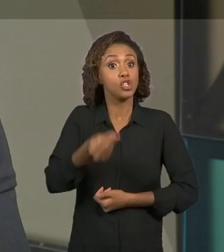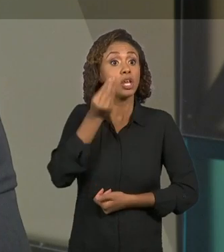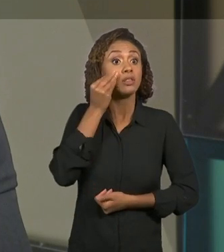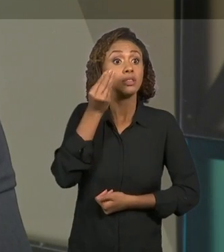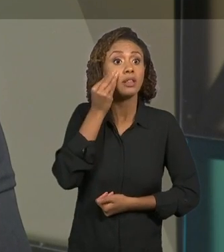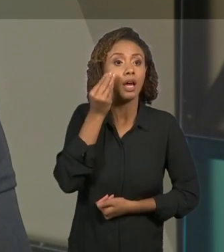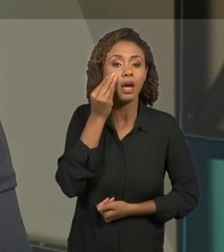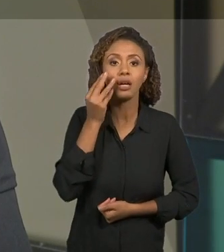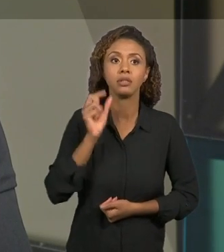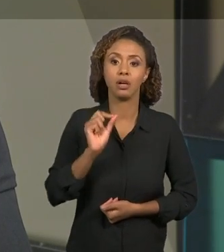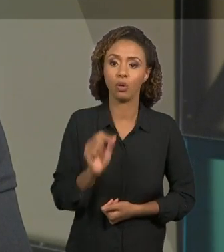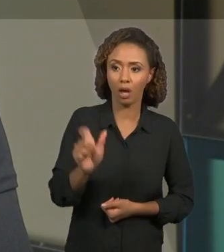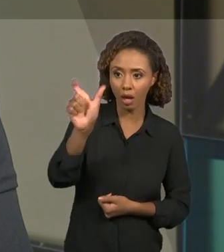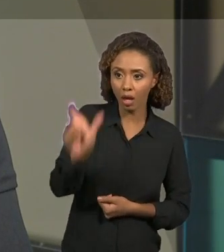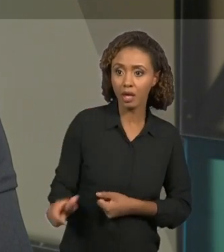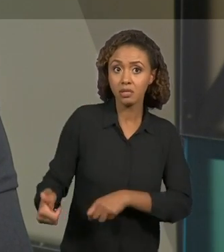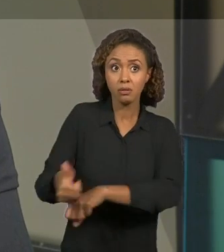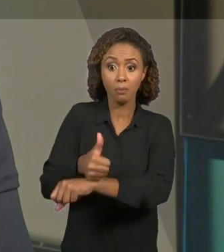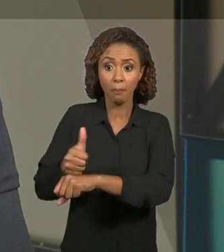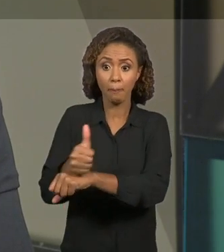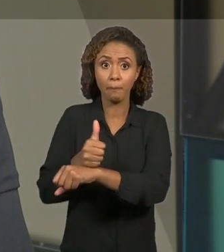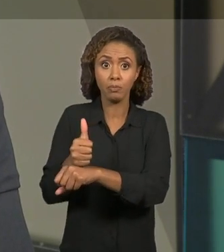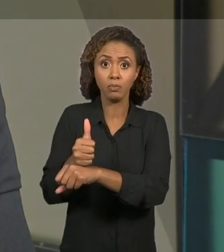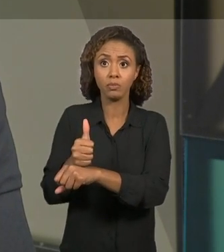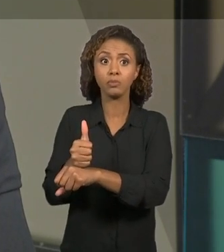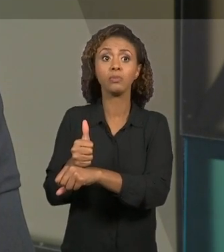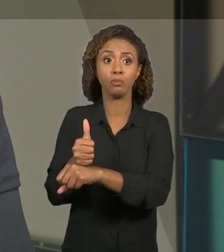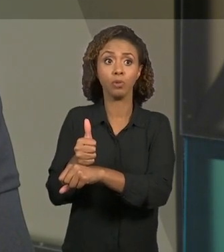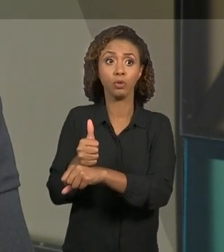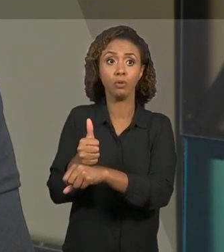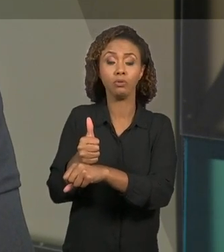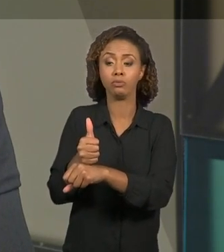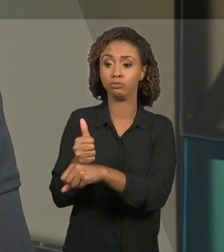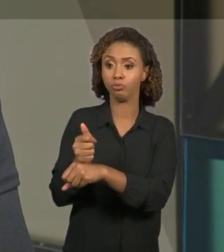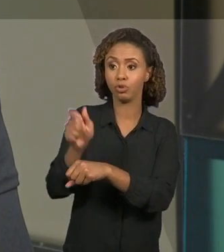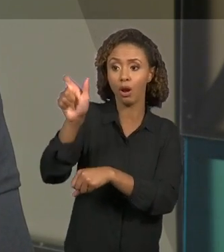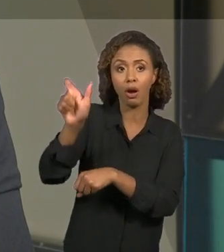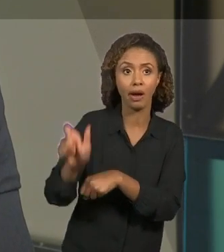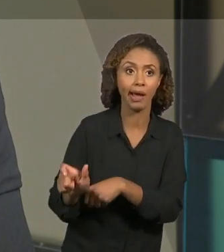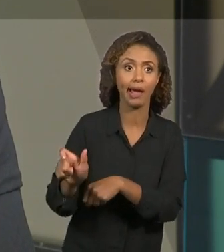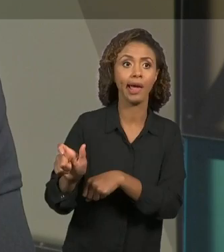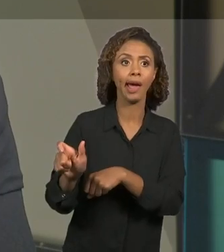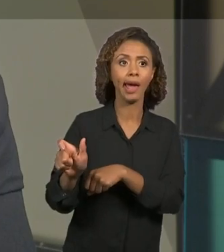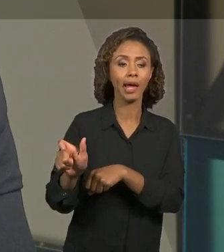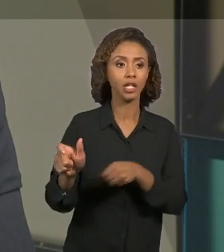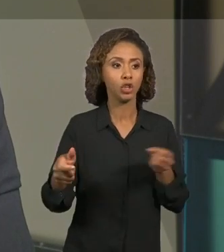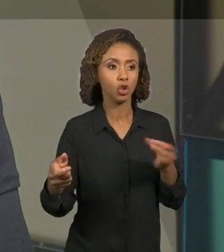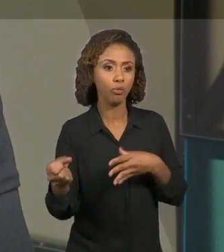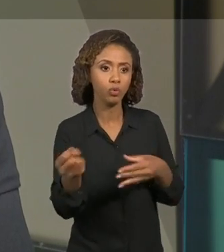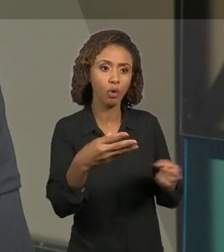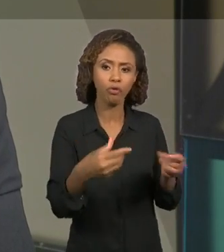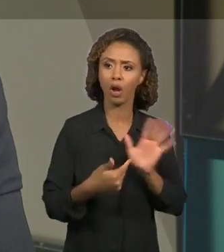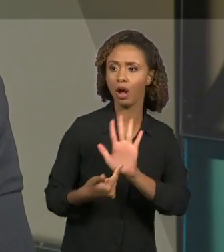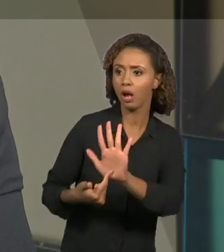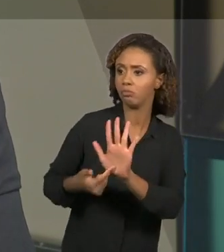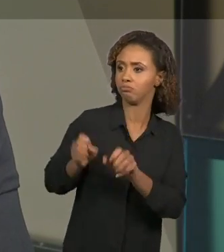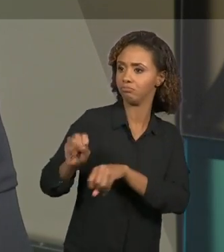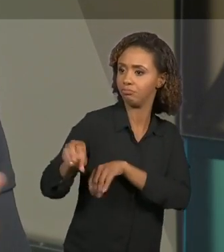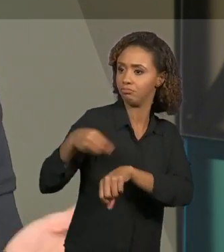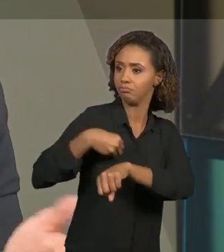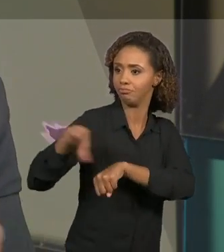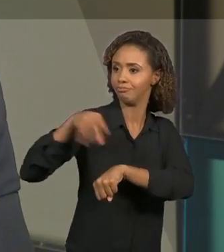dá um suporte a esses profissionais com relação a esse segmento de inovação tudo que tá se passando